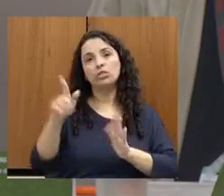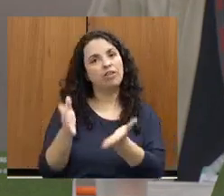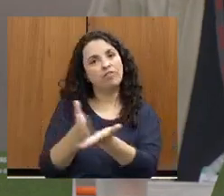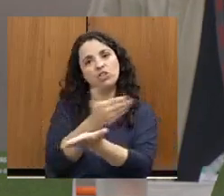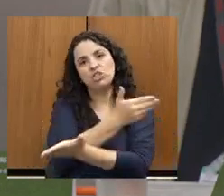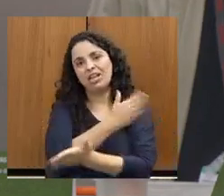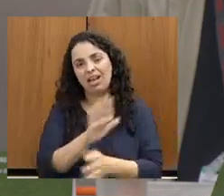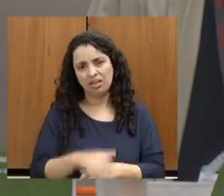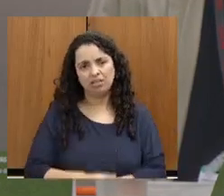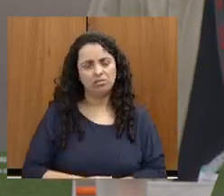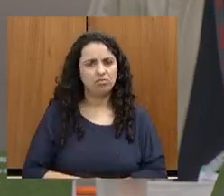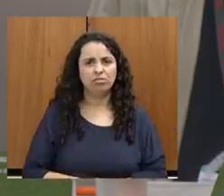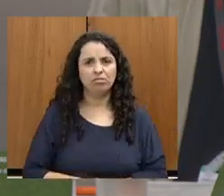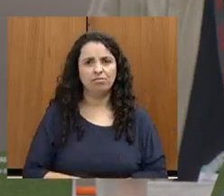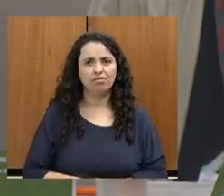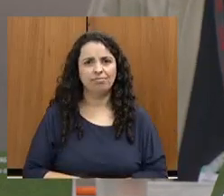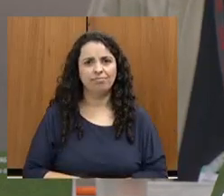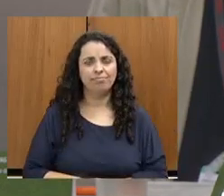como eu quis falar,